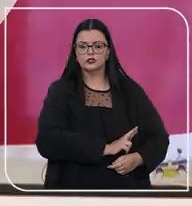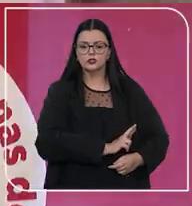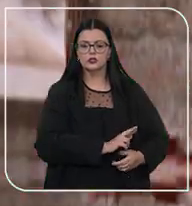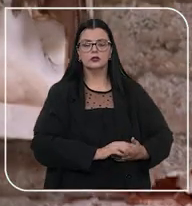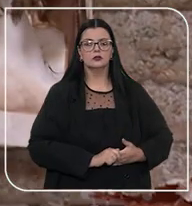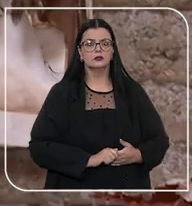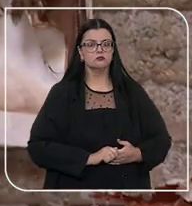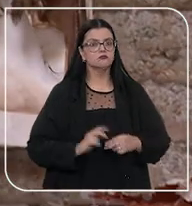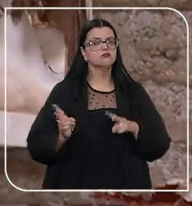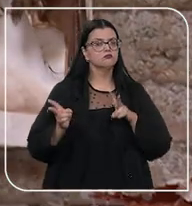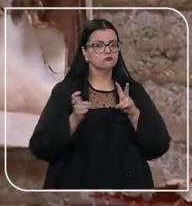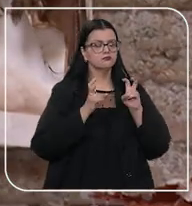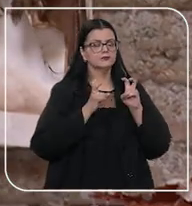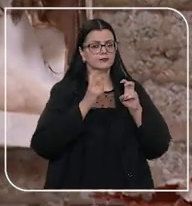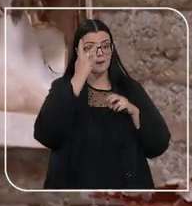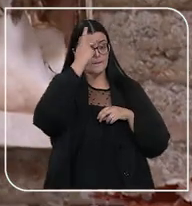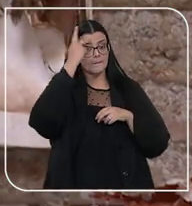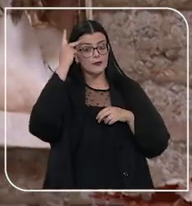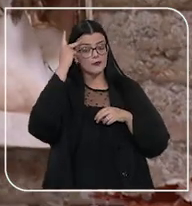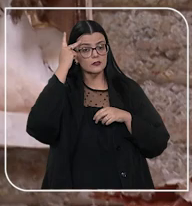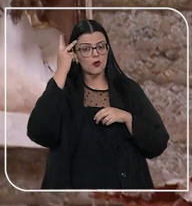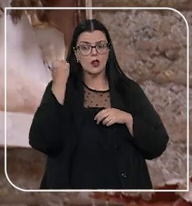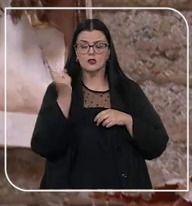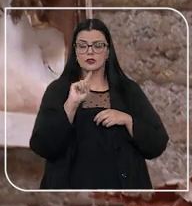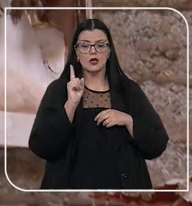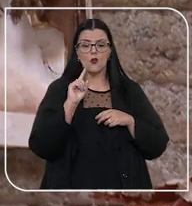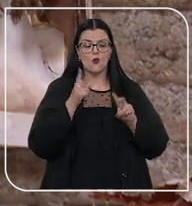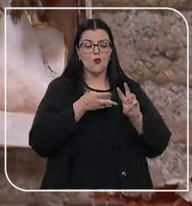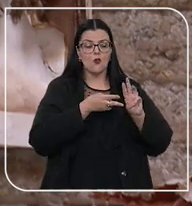religião. Eu vejo que muitas pessoas não